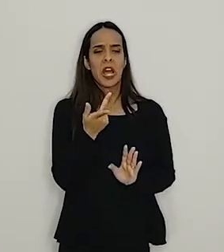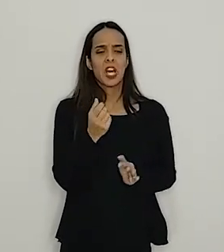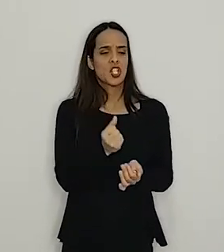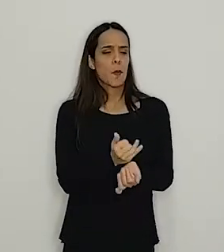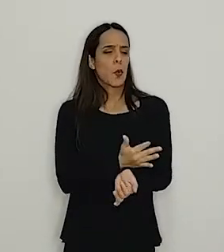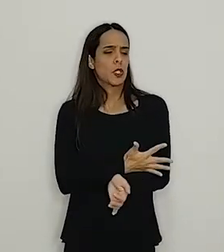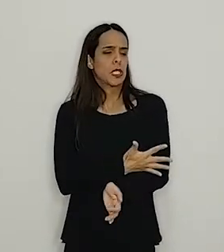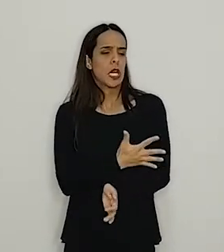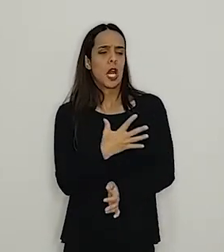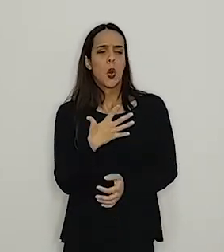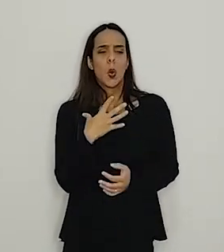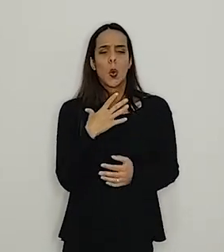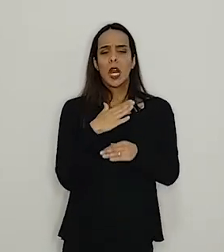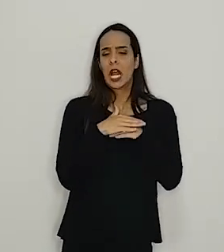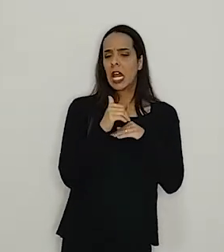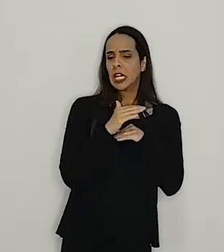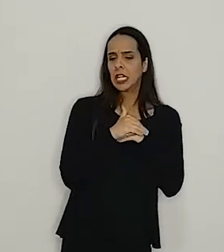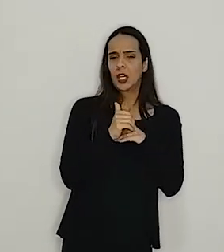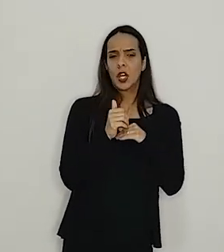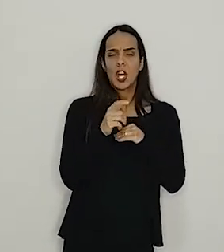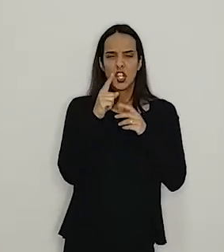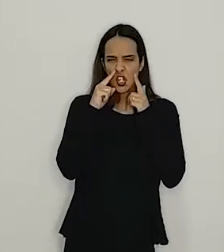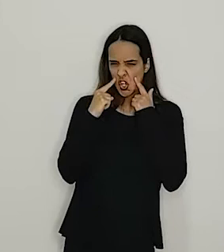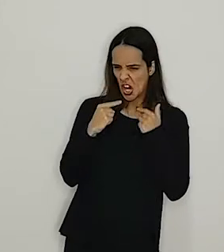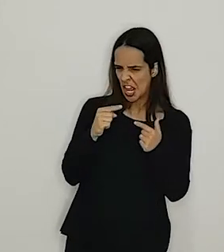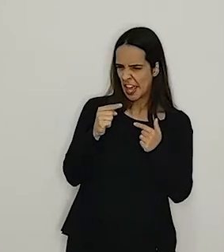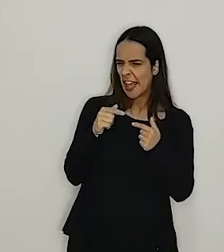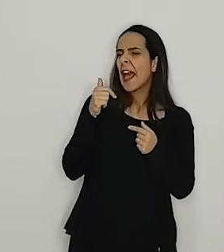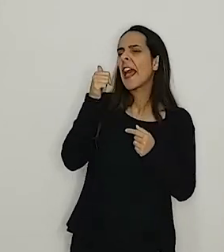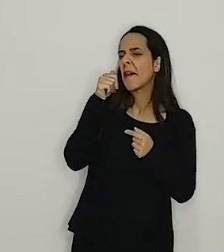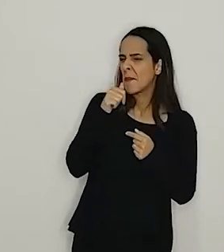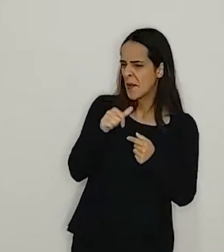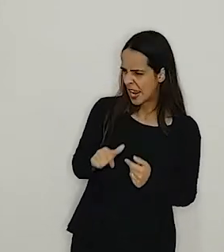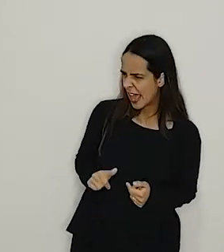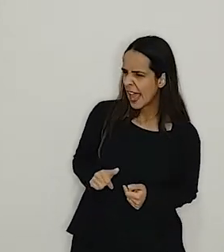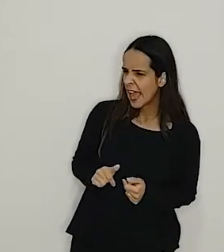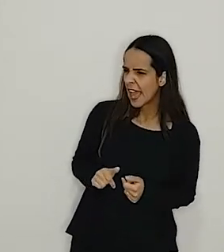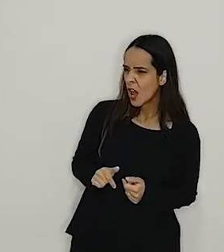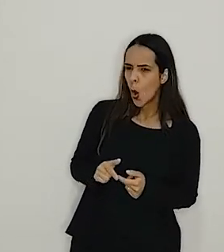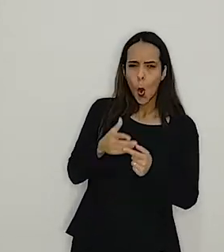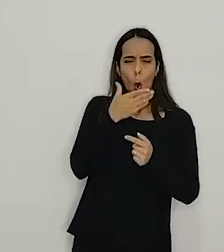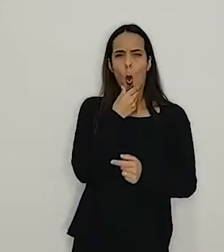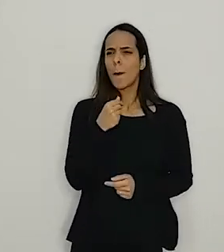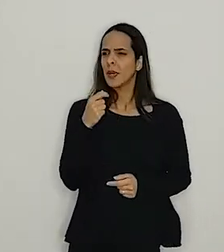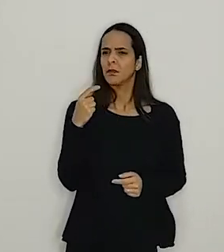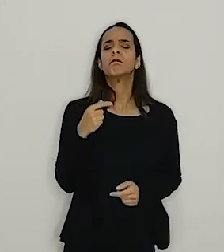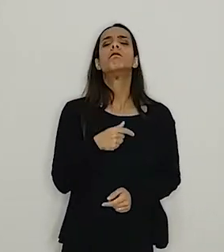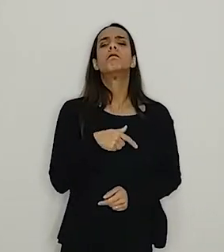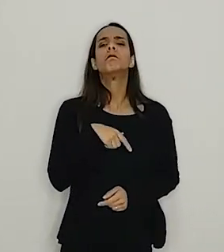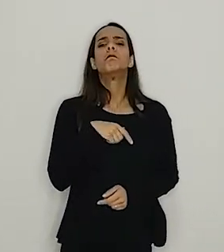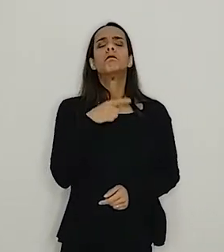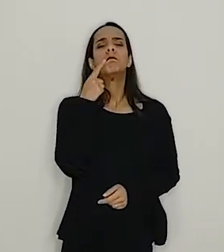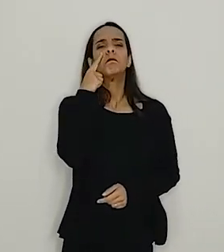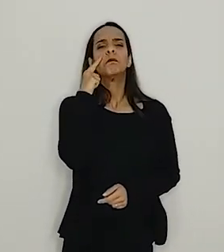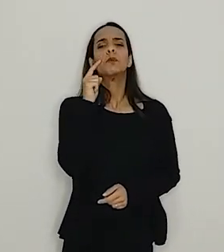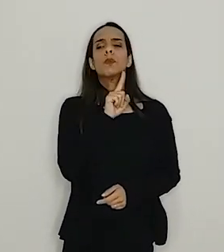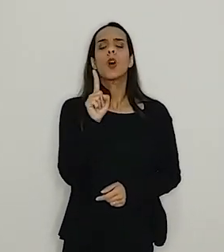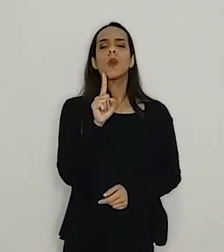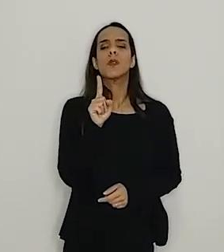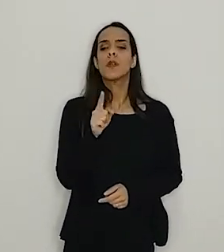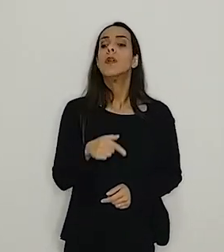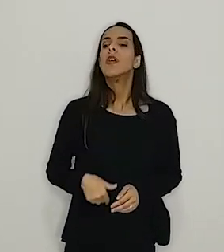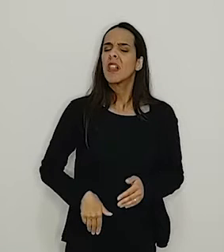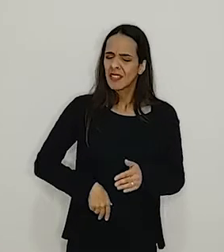sobre afeto, né? Porque afinal de contas, quem chora é mulherzinha, né? Homem não chora, moleque levanta daí,